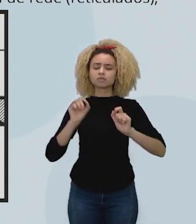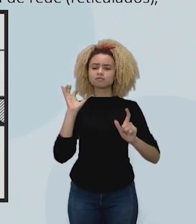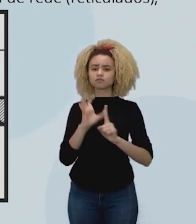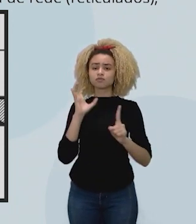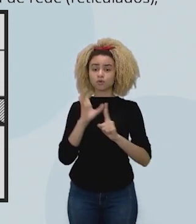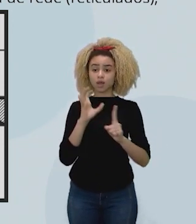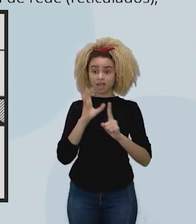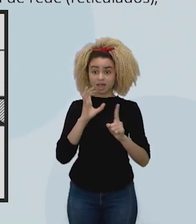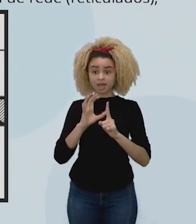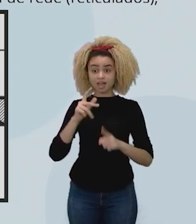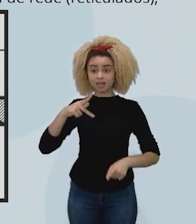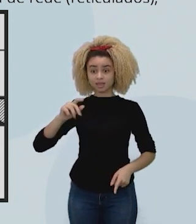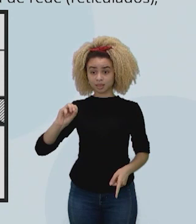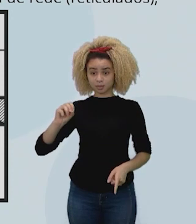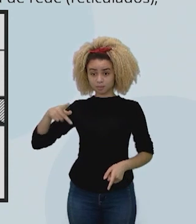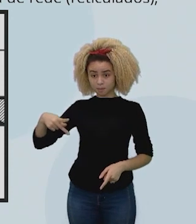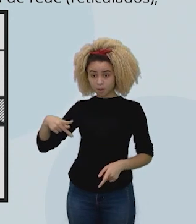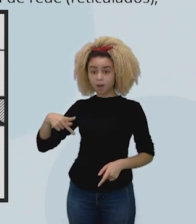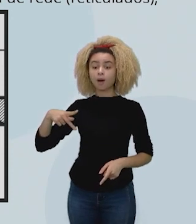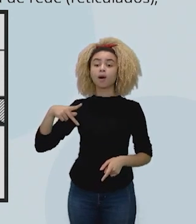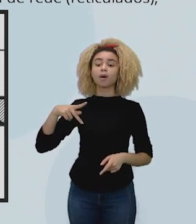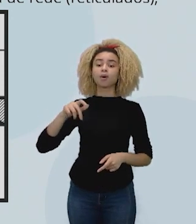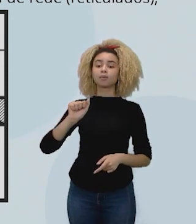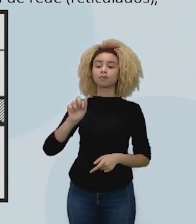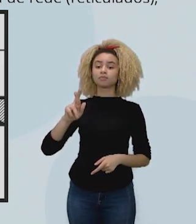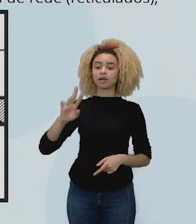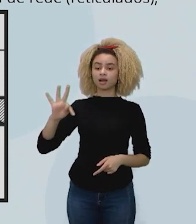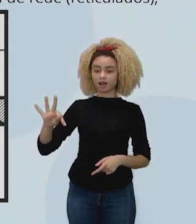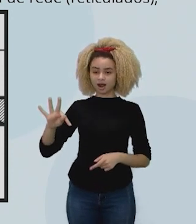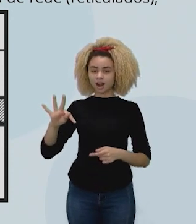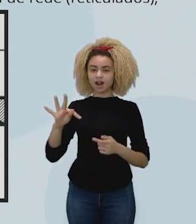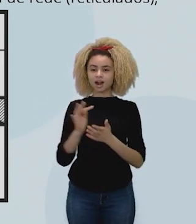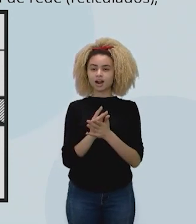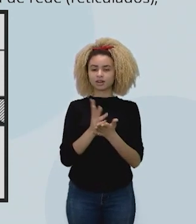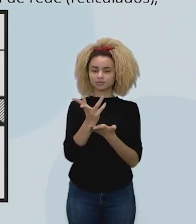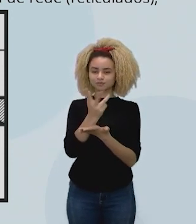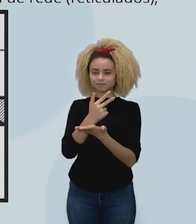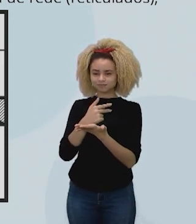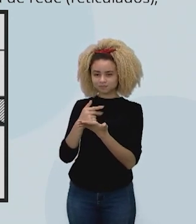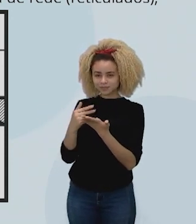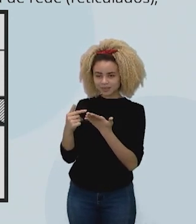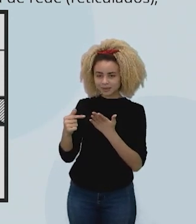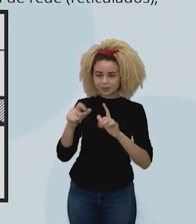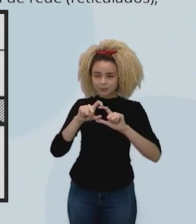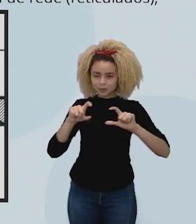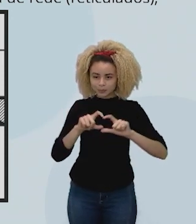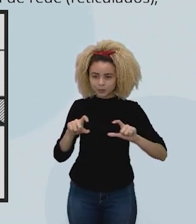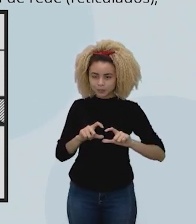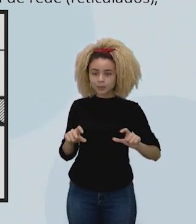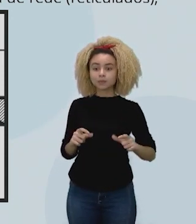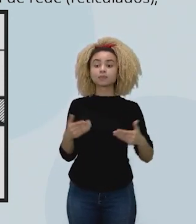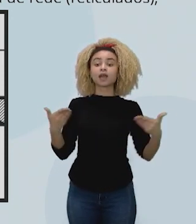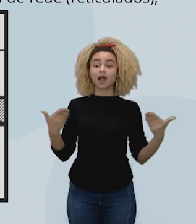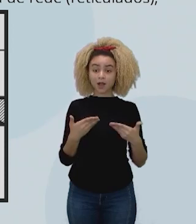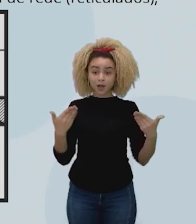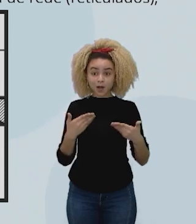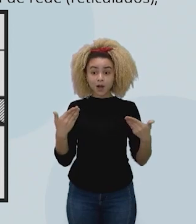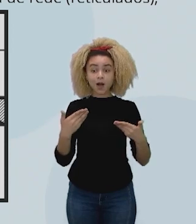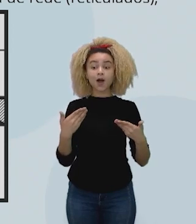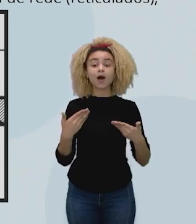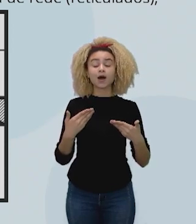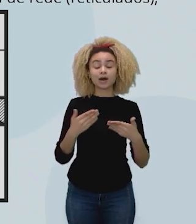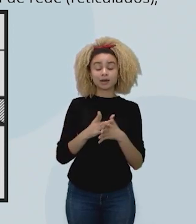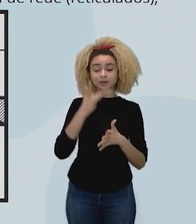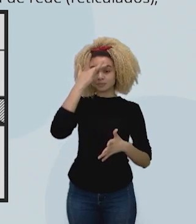art, dos quadrinhos, né, do universo dos quadrinhos dentro da pop art, tá? Nós vamos falar agora, então, de um grande cartunista chamado